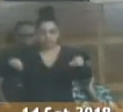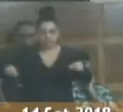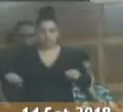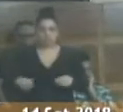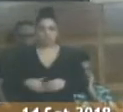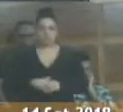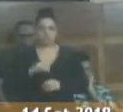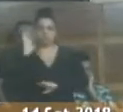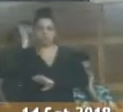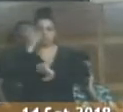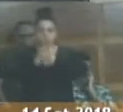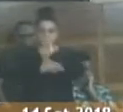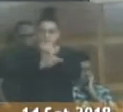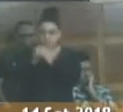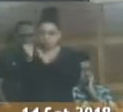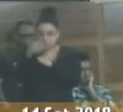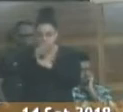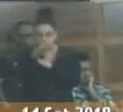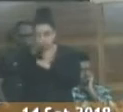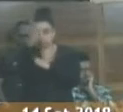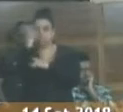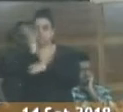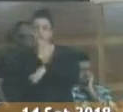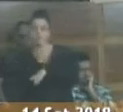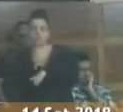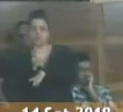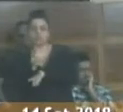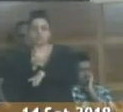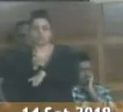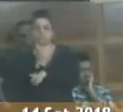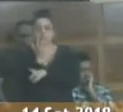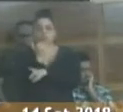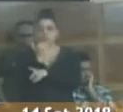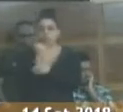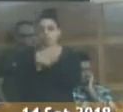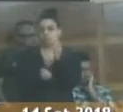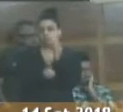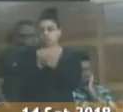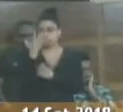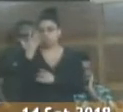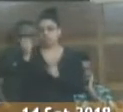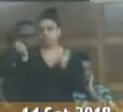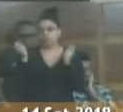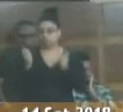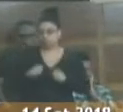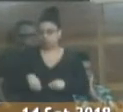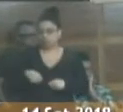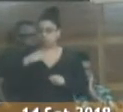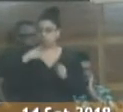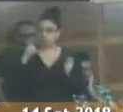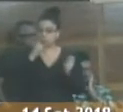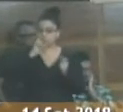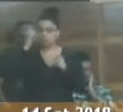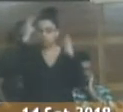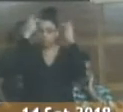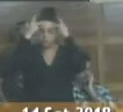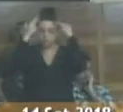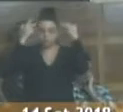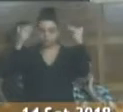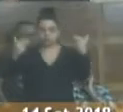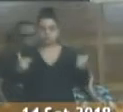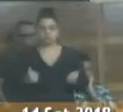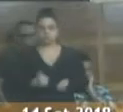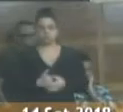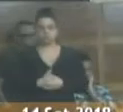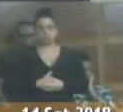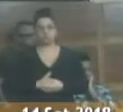na Mata Atlântica, ainda temos a mata, onde temos recursos naturais,